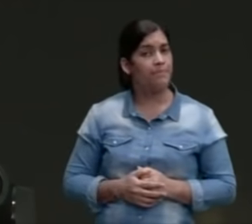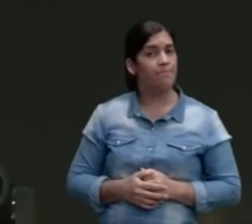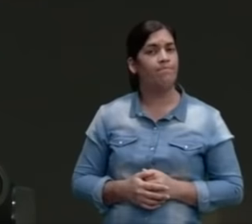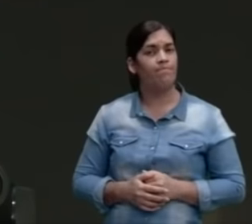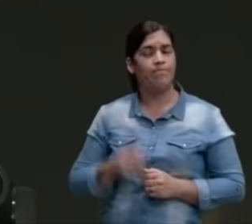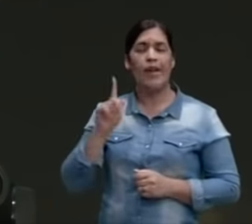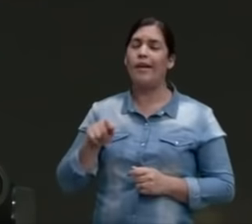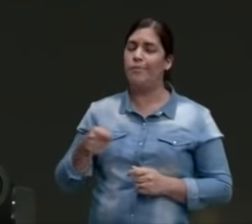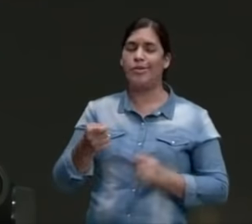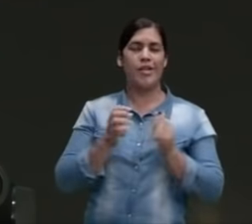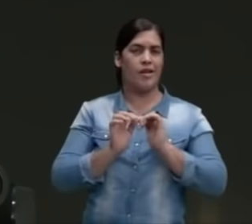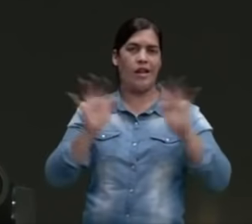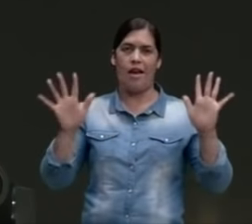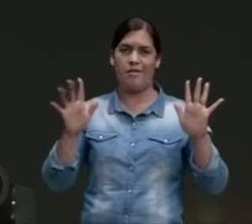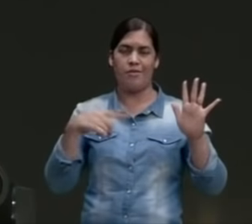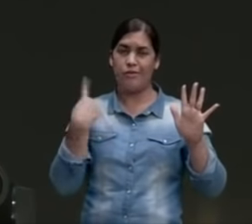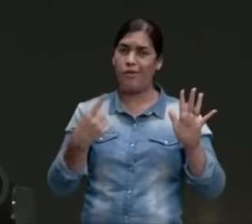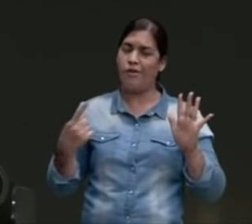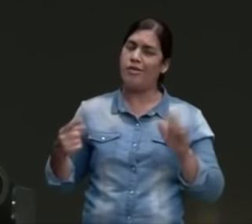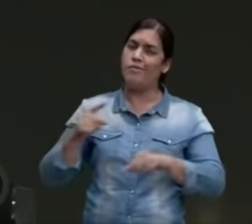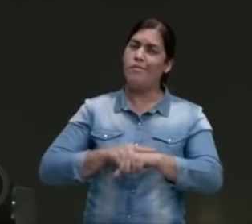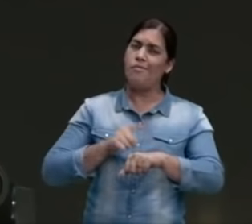um sinal claro que nós estamos